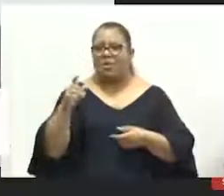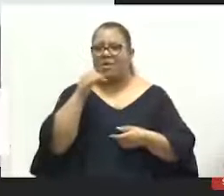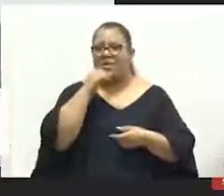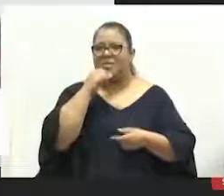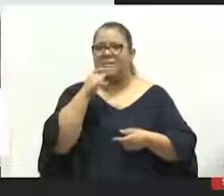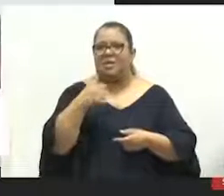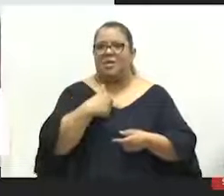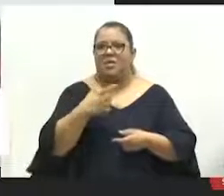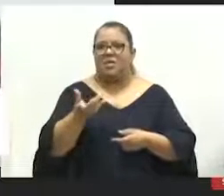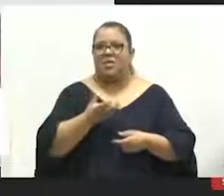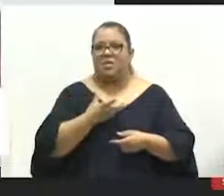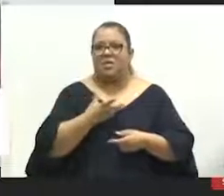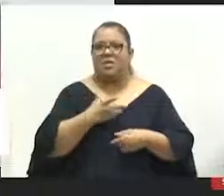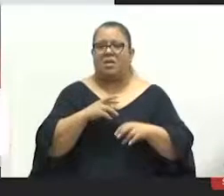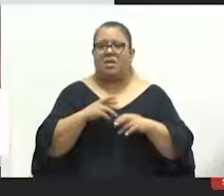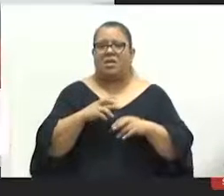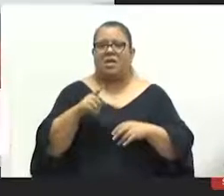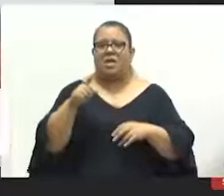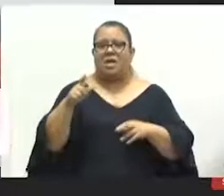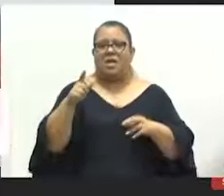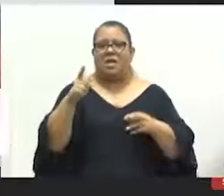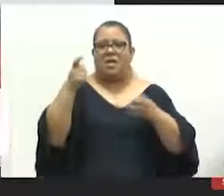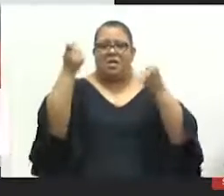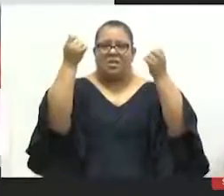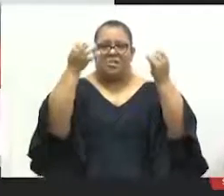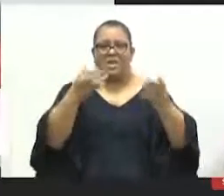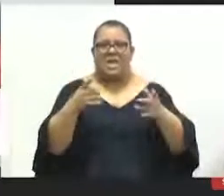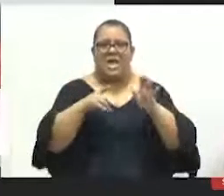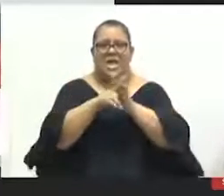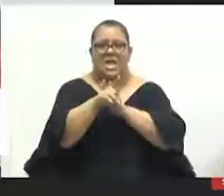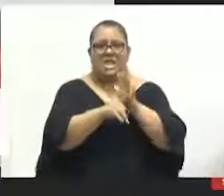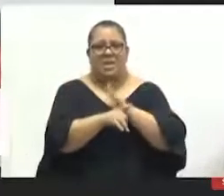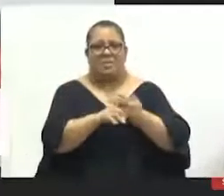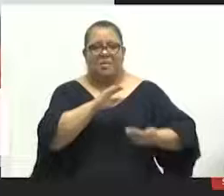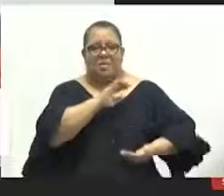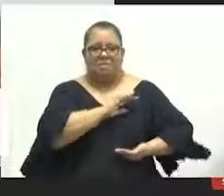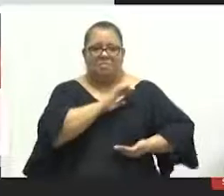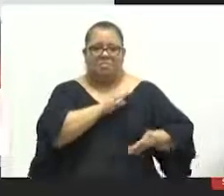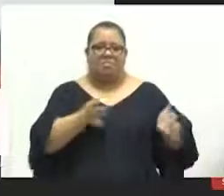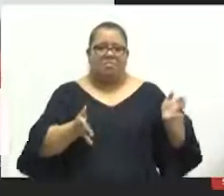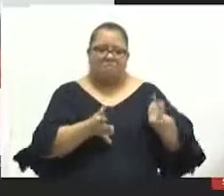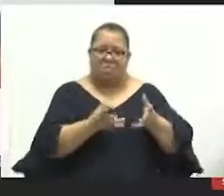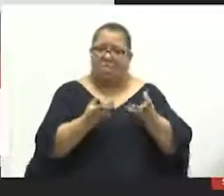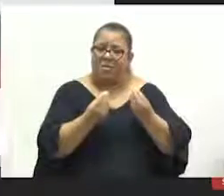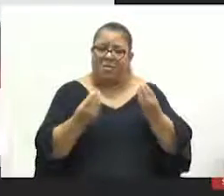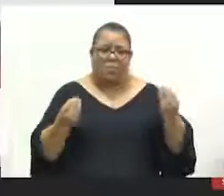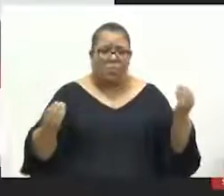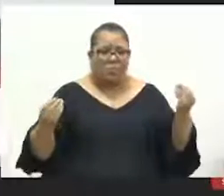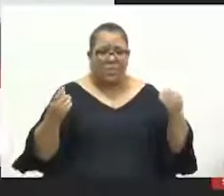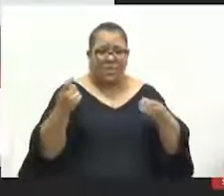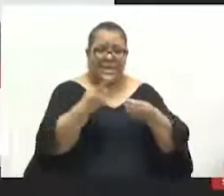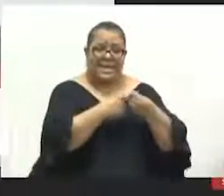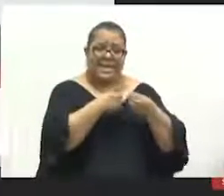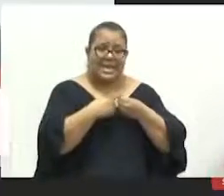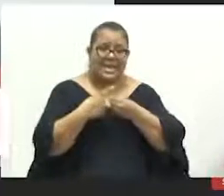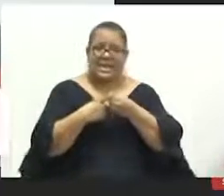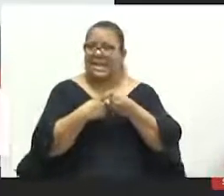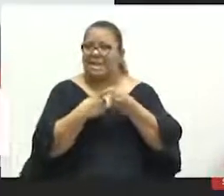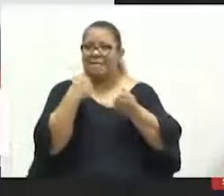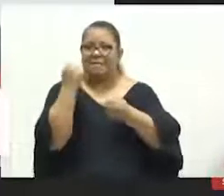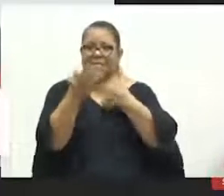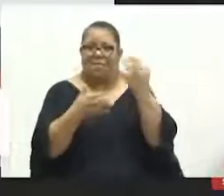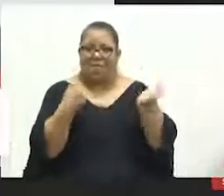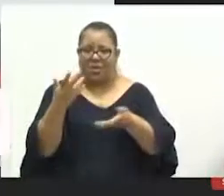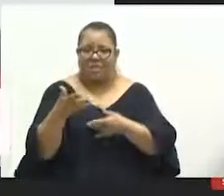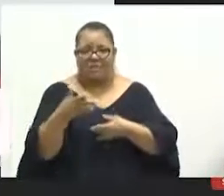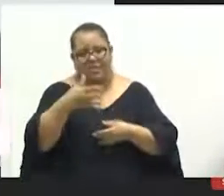pouco referente à mamografia, porque é uma situação que atinge muito, principalmente, aos municípios menores. Né? Mato Grosso